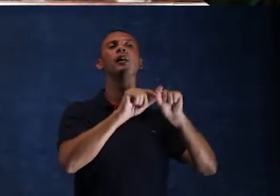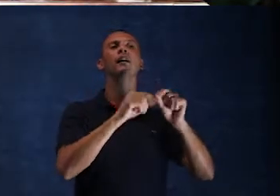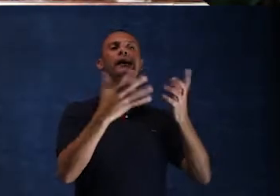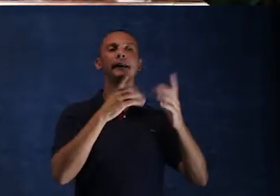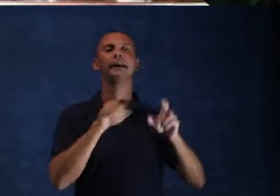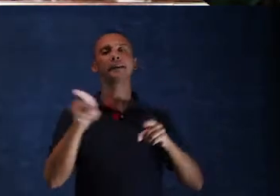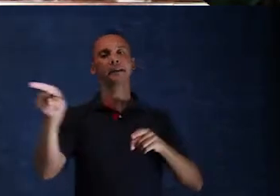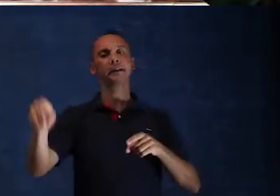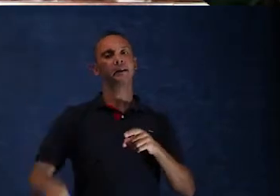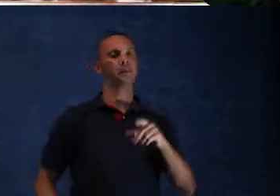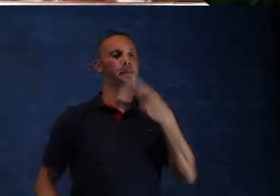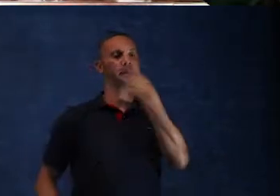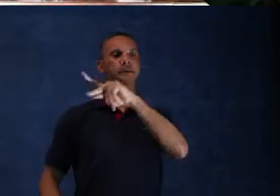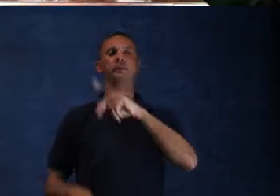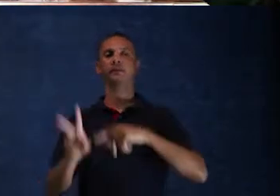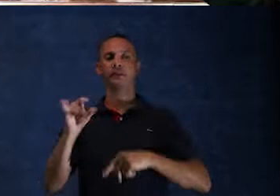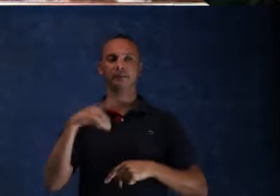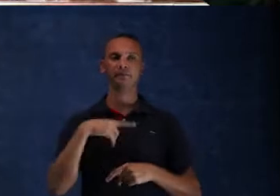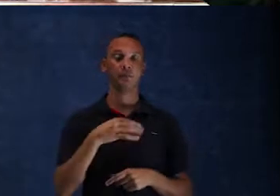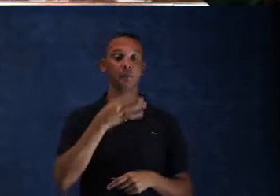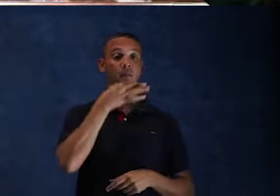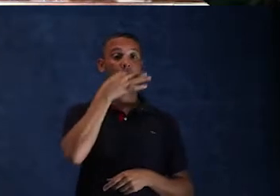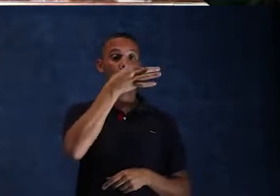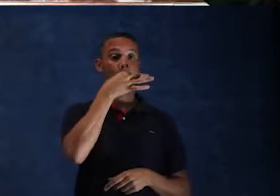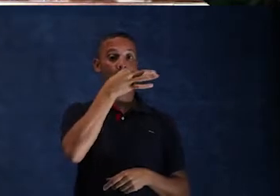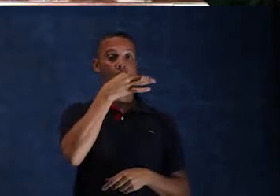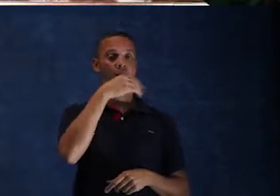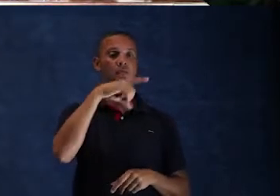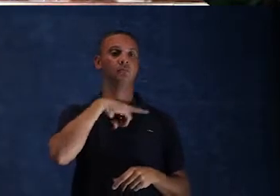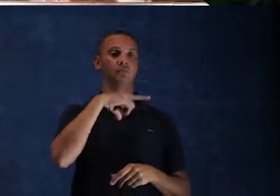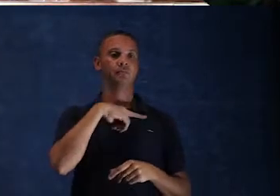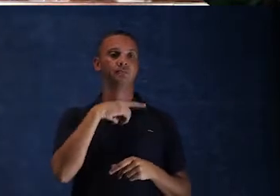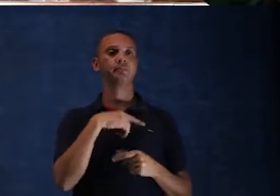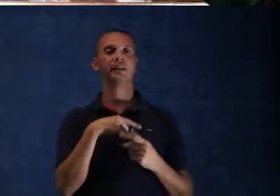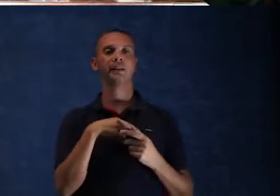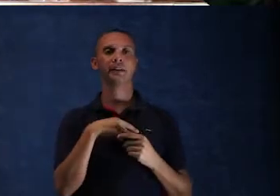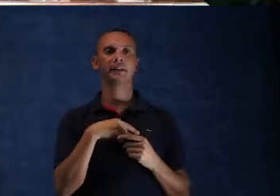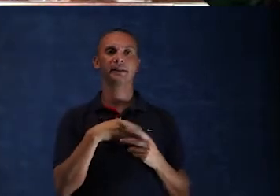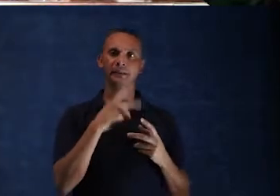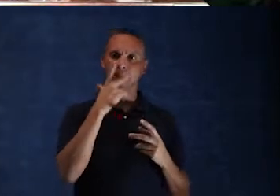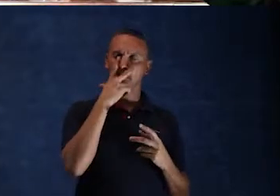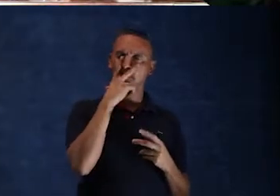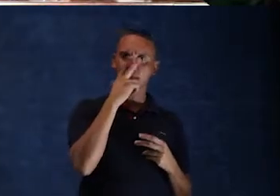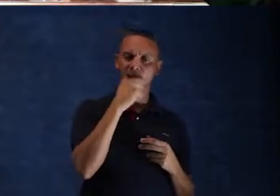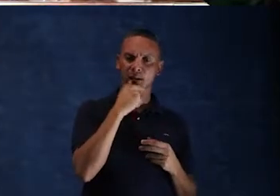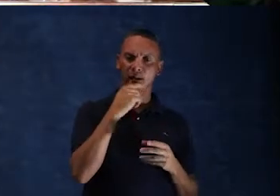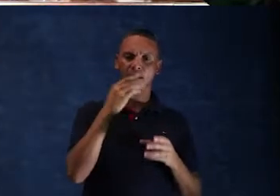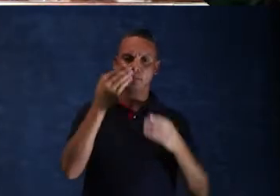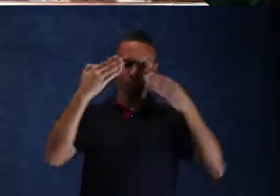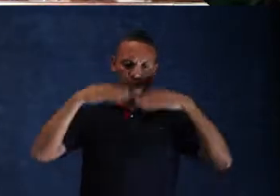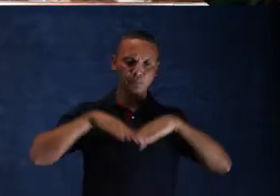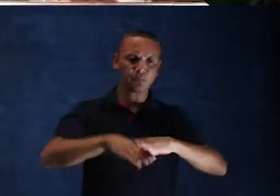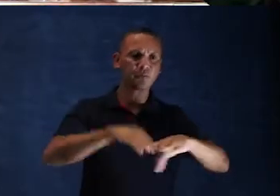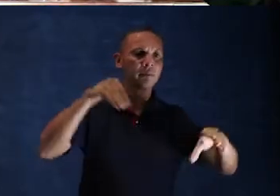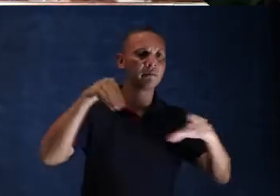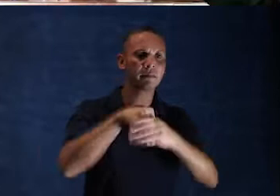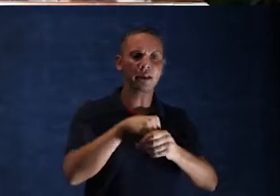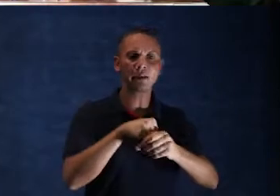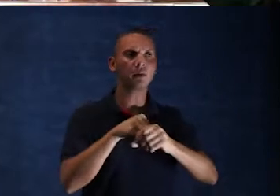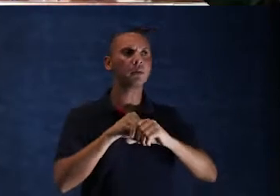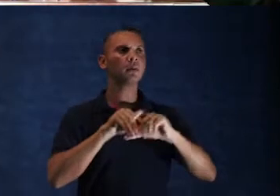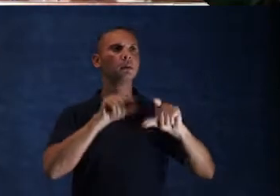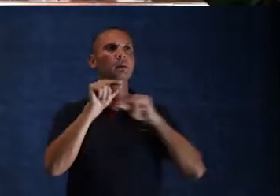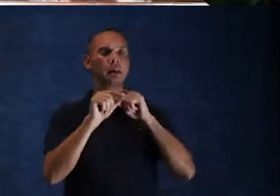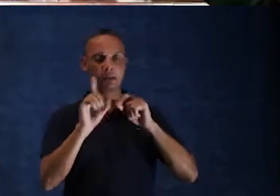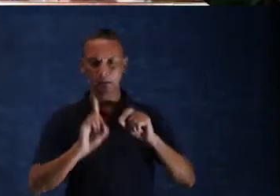incriminá-lo. O narrador é, a partir daí, também em primeira pessoa, catapultado para dentro de um vertedouro em que